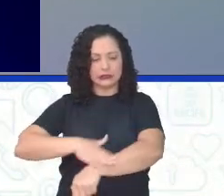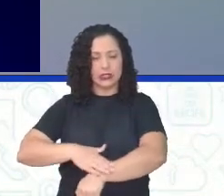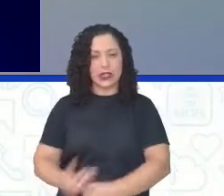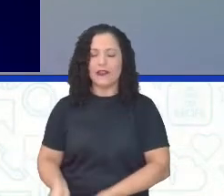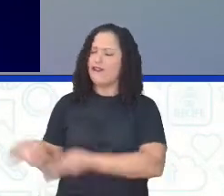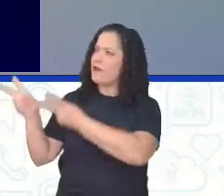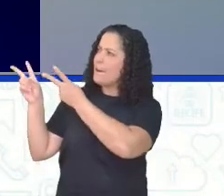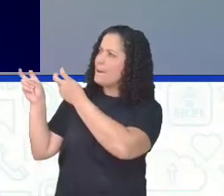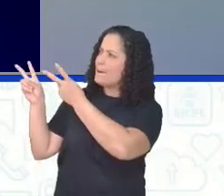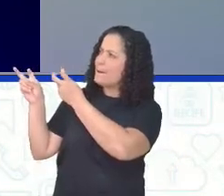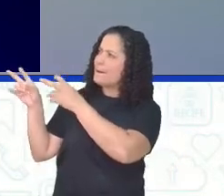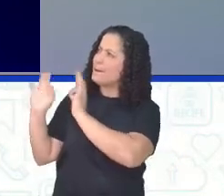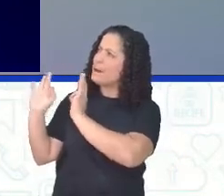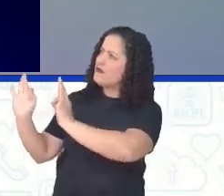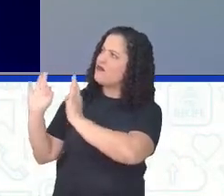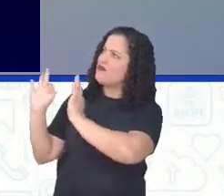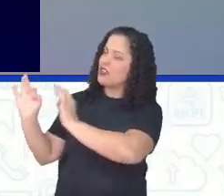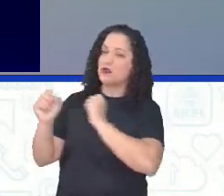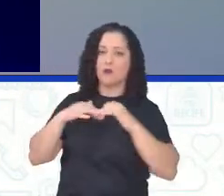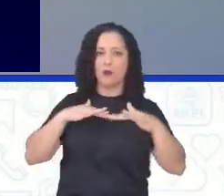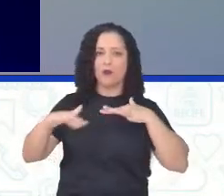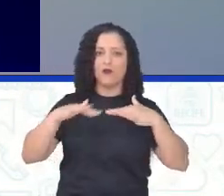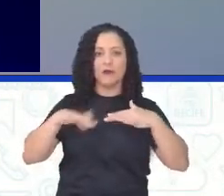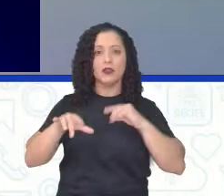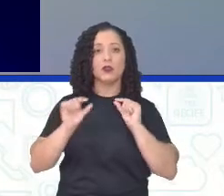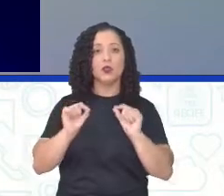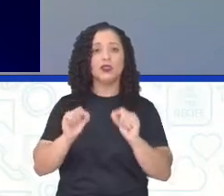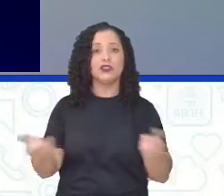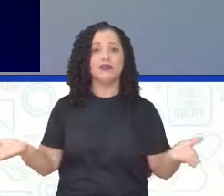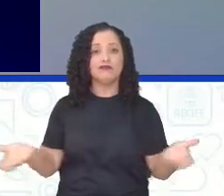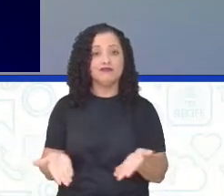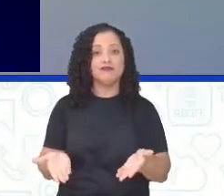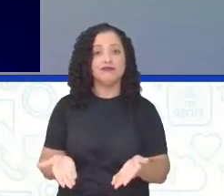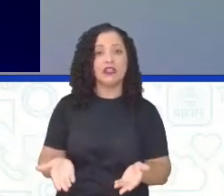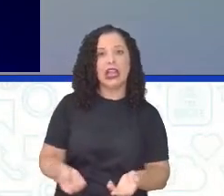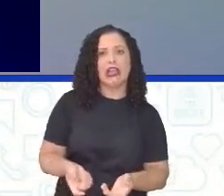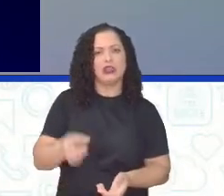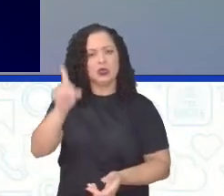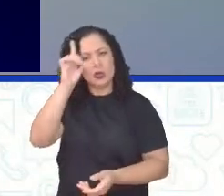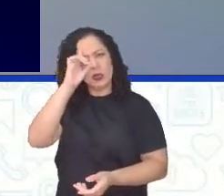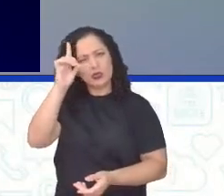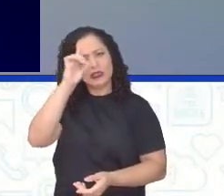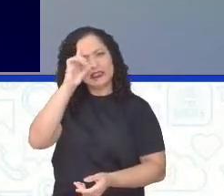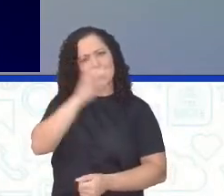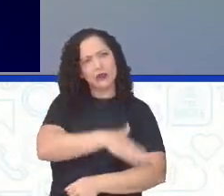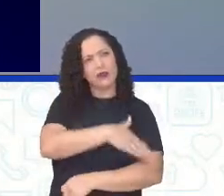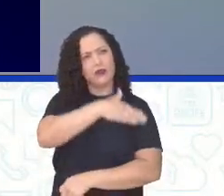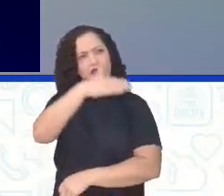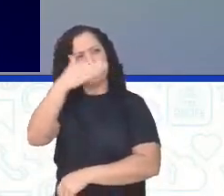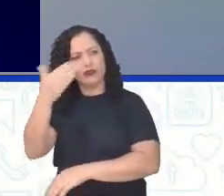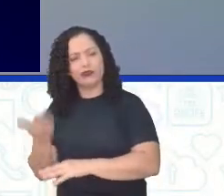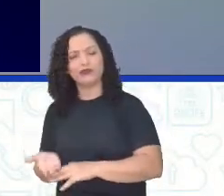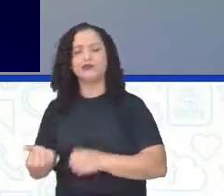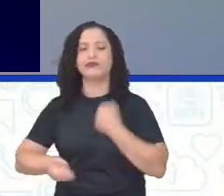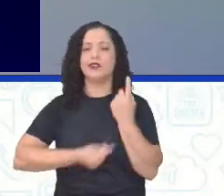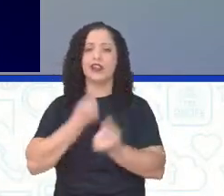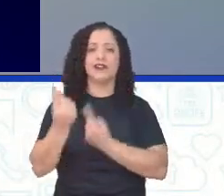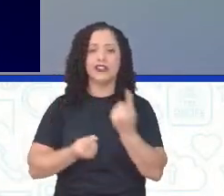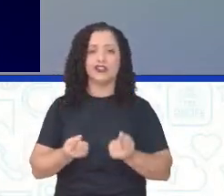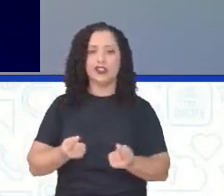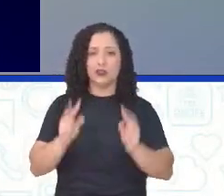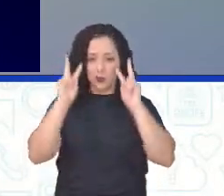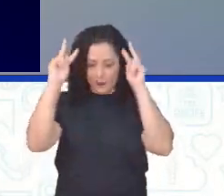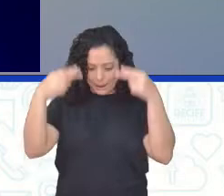movimentos, né? E o que a gente está fazendo no dia a dia. E às vezes a gente nem toma, vamos dizer assim, conhecimento do que realmente é